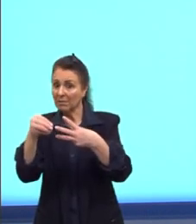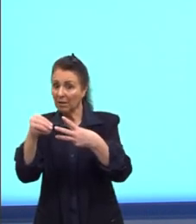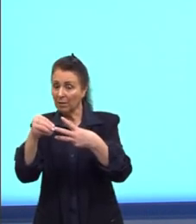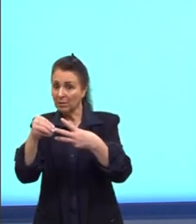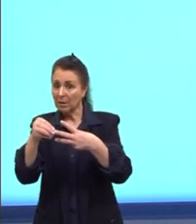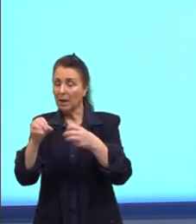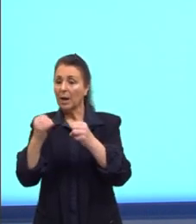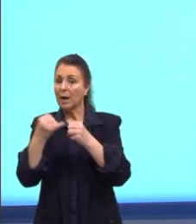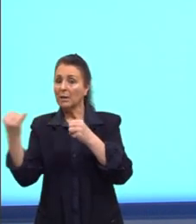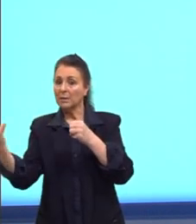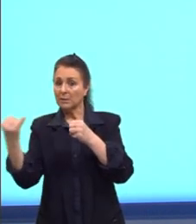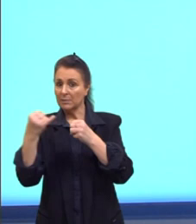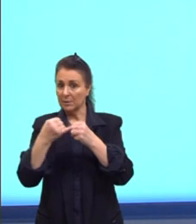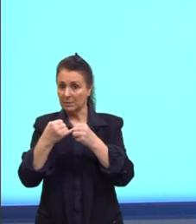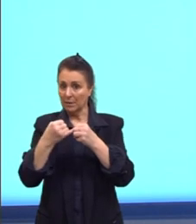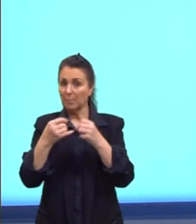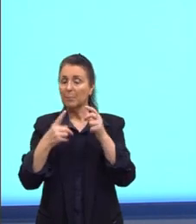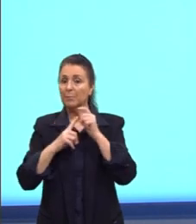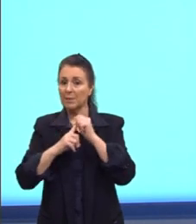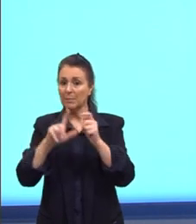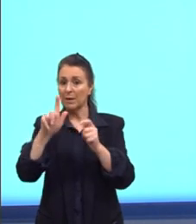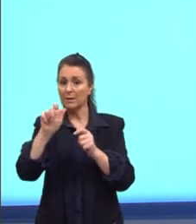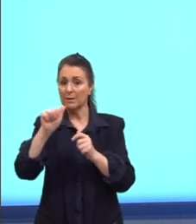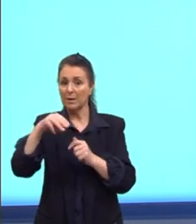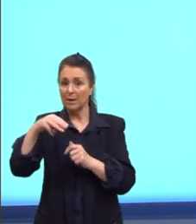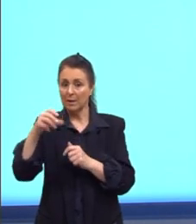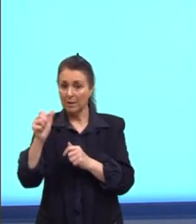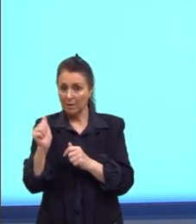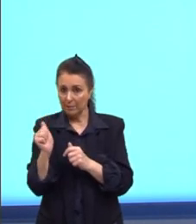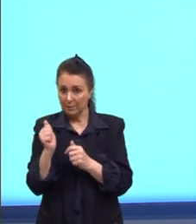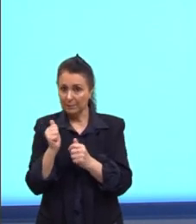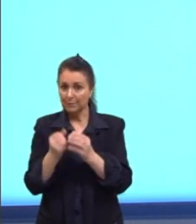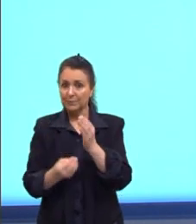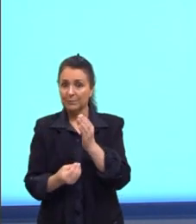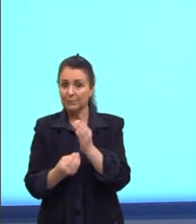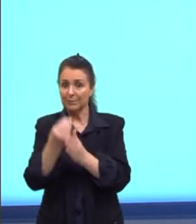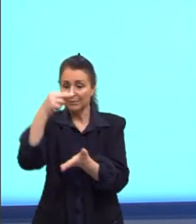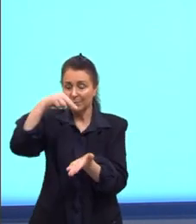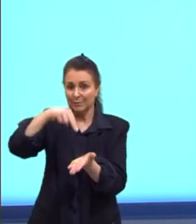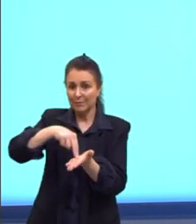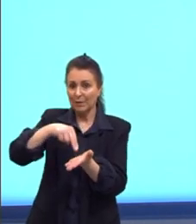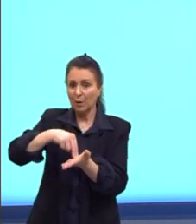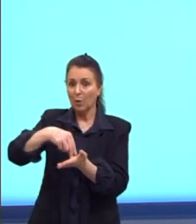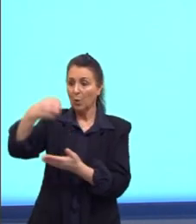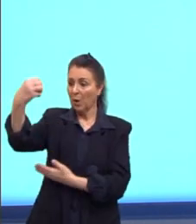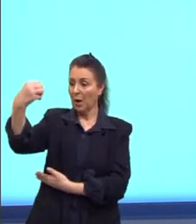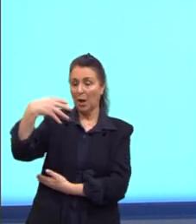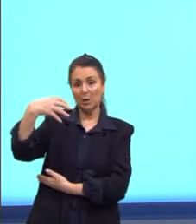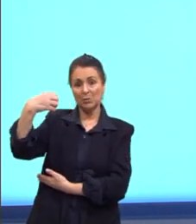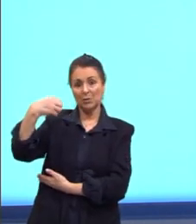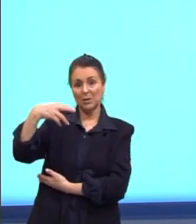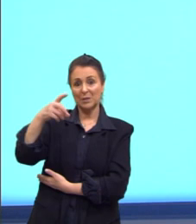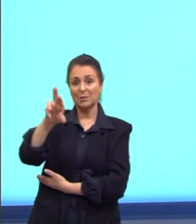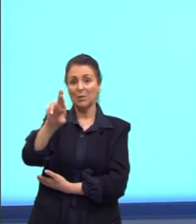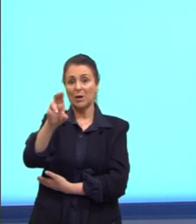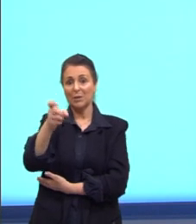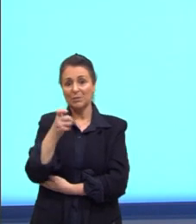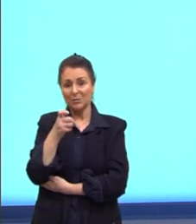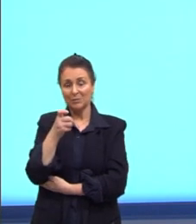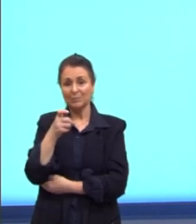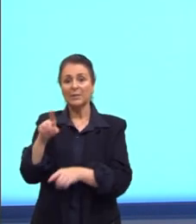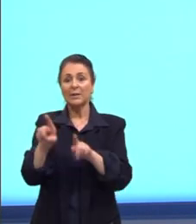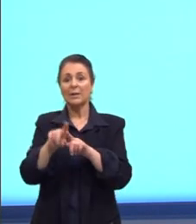são as radiações Gama é originado em transições nucleares o raio x originais em transições eletrônicas